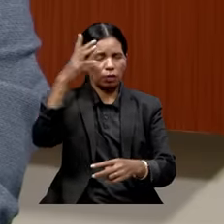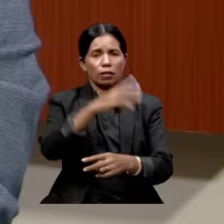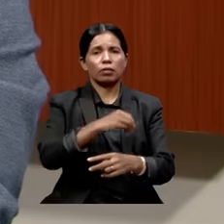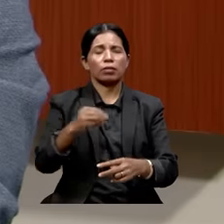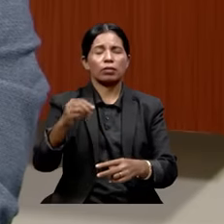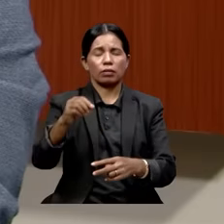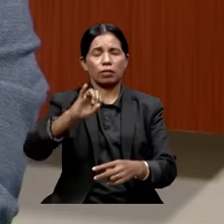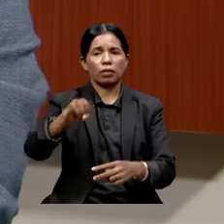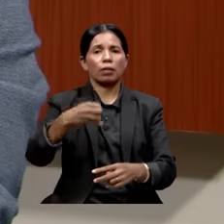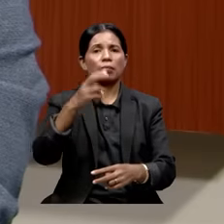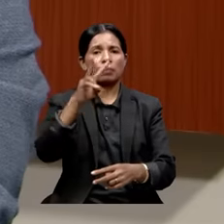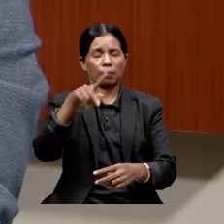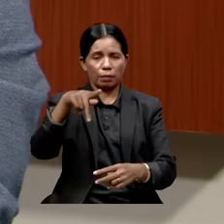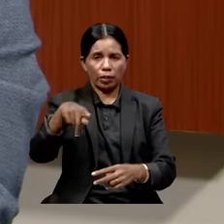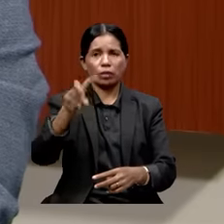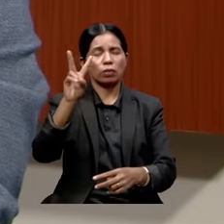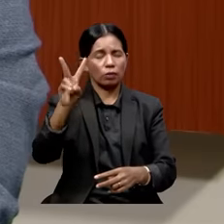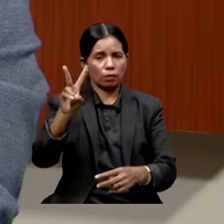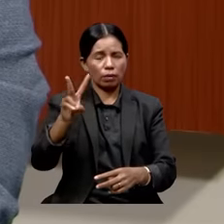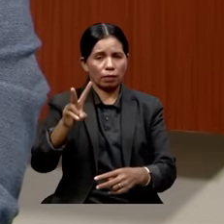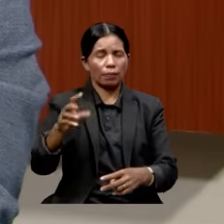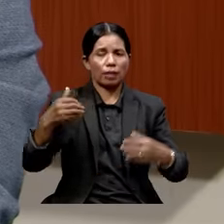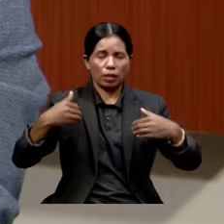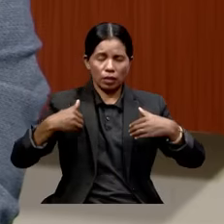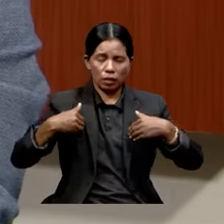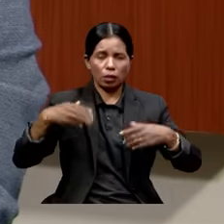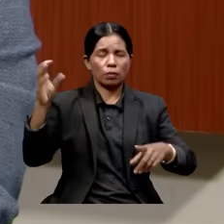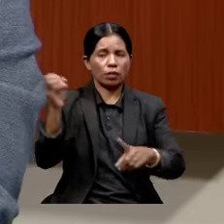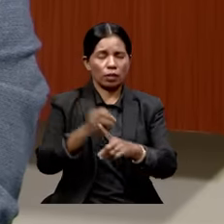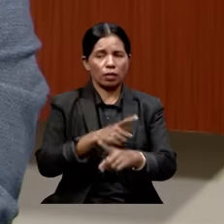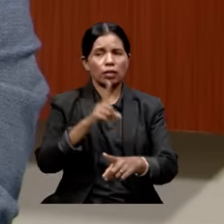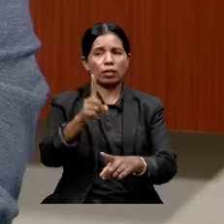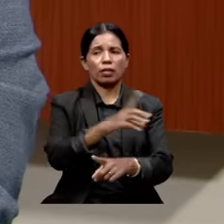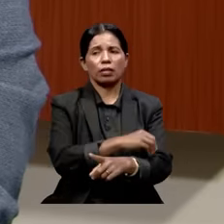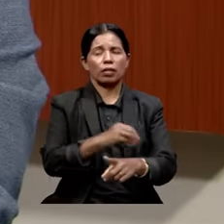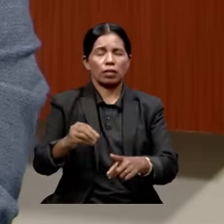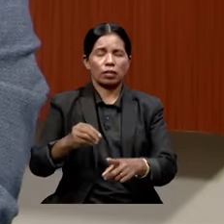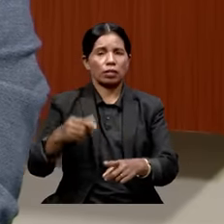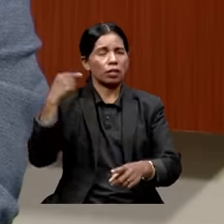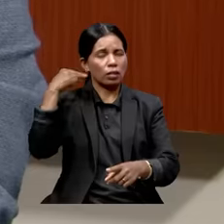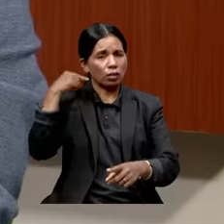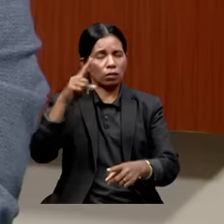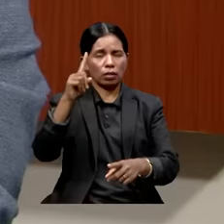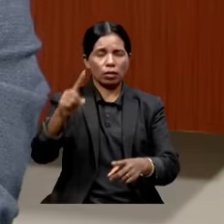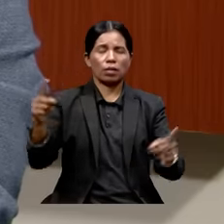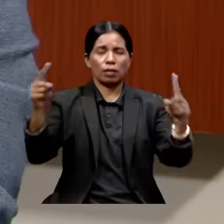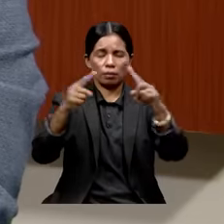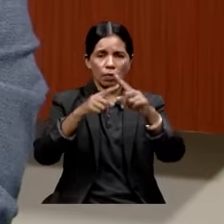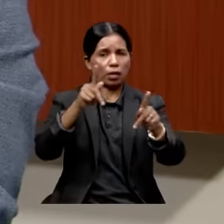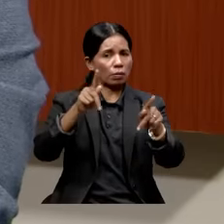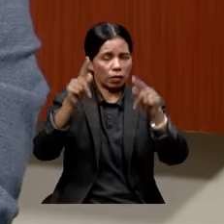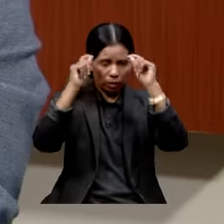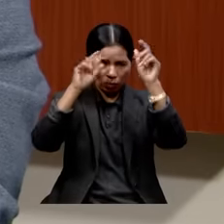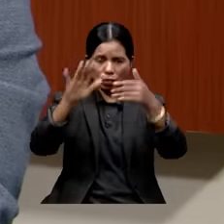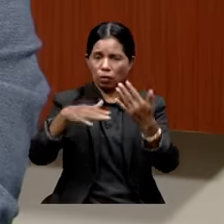Nian, nebe maka oportunidade da nea nessa oportunidade osamian ida, ba Timor-Leste